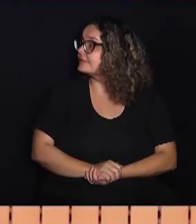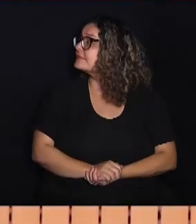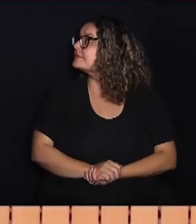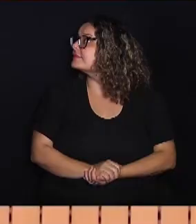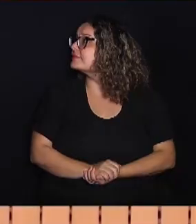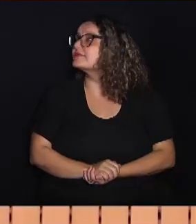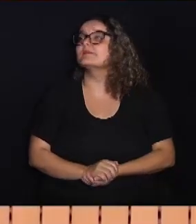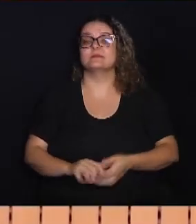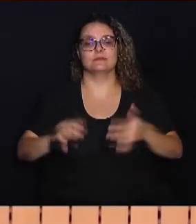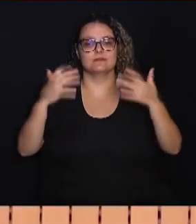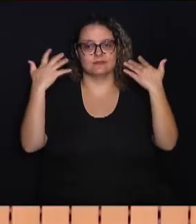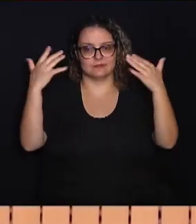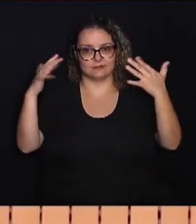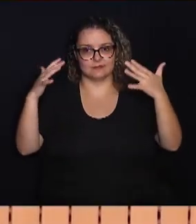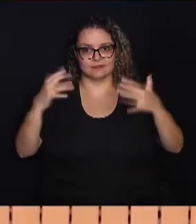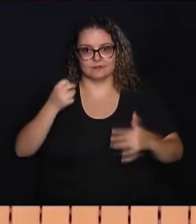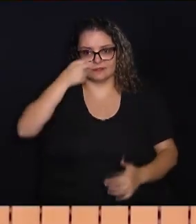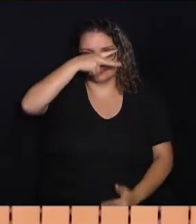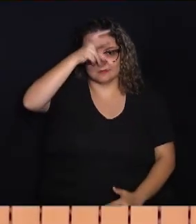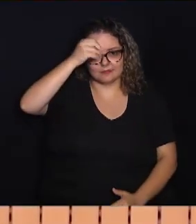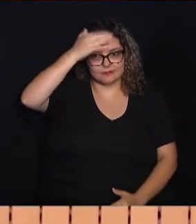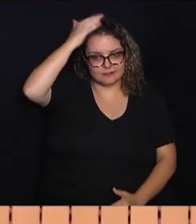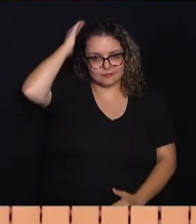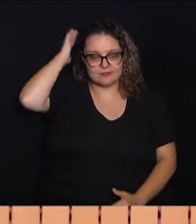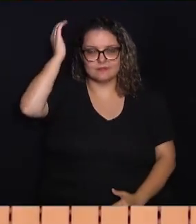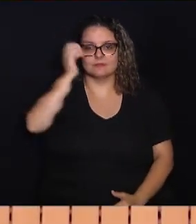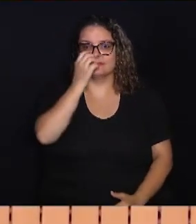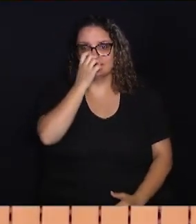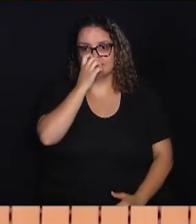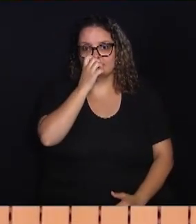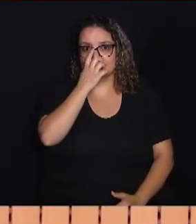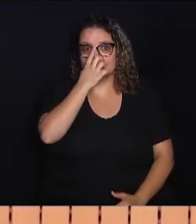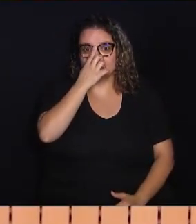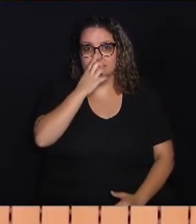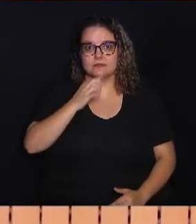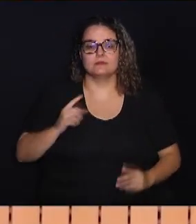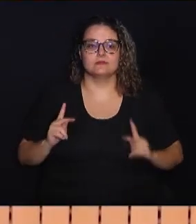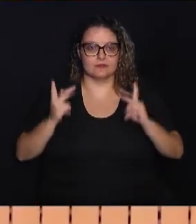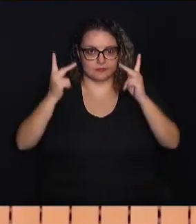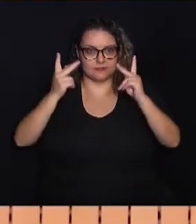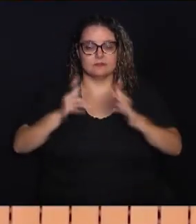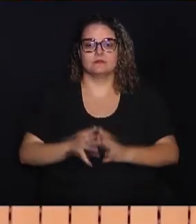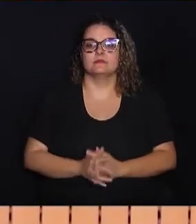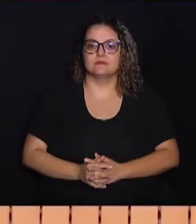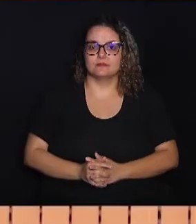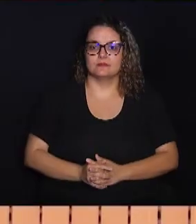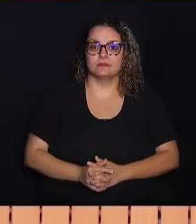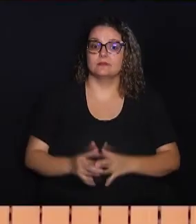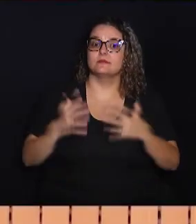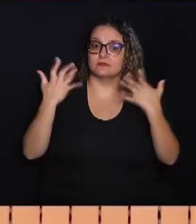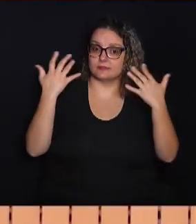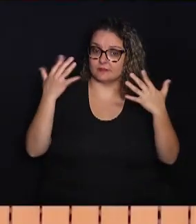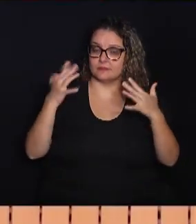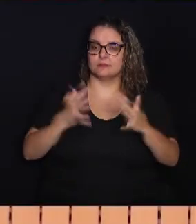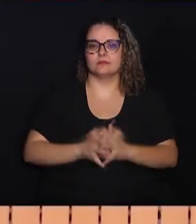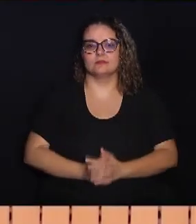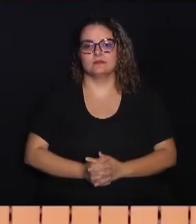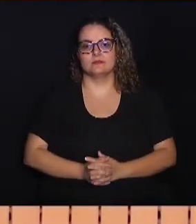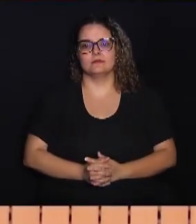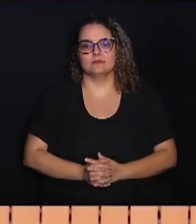aqui ao prefeito Dário pela vitória parabenizar os